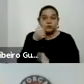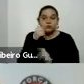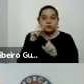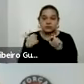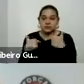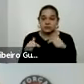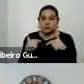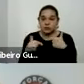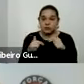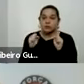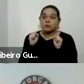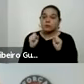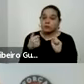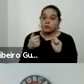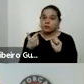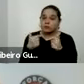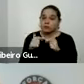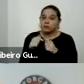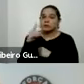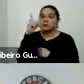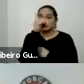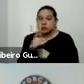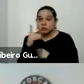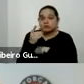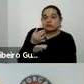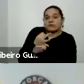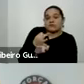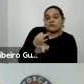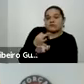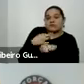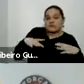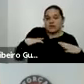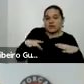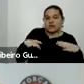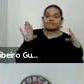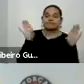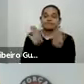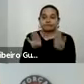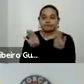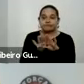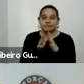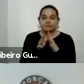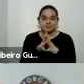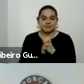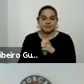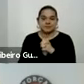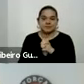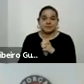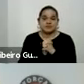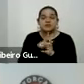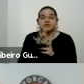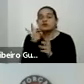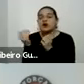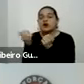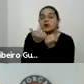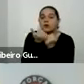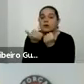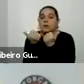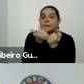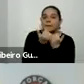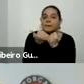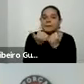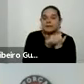sim, domingos e feriados. E apenas compensar quando for melhor